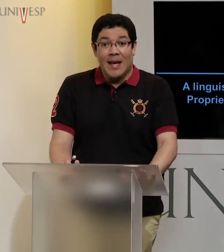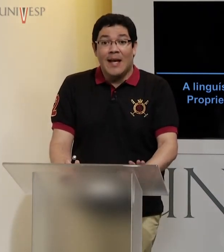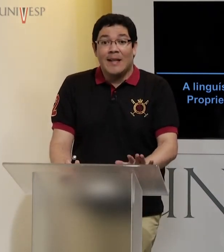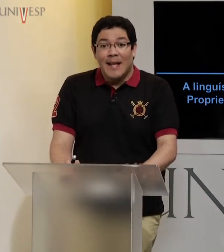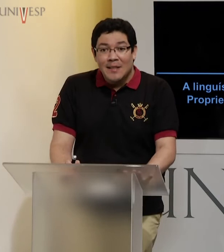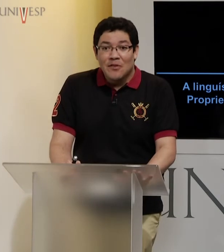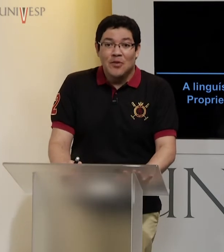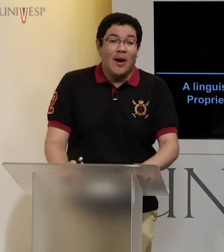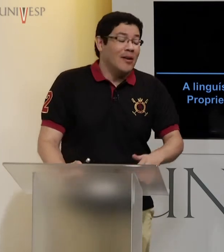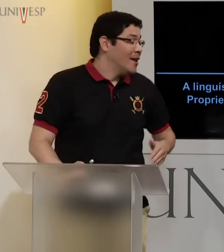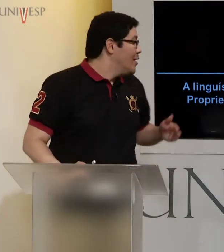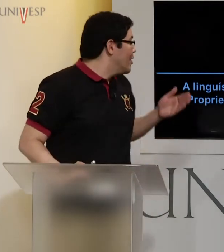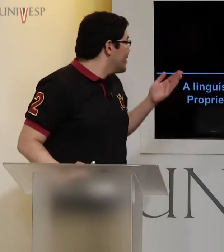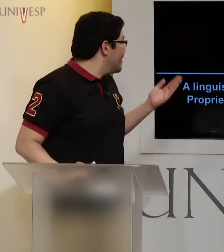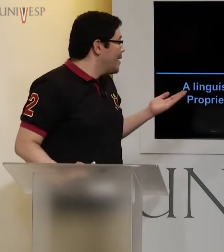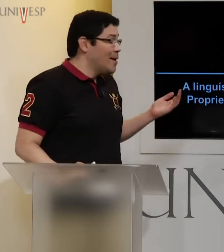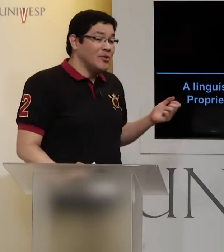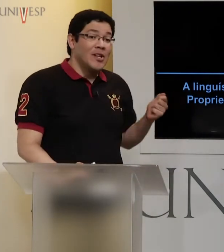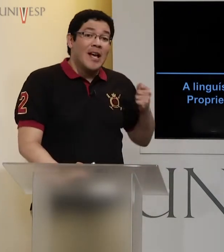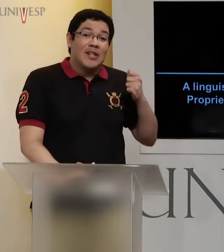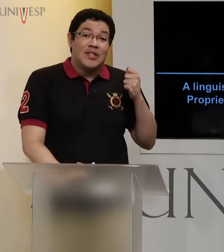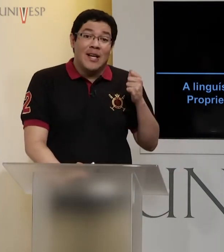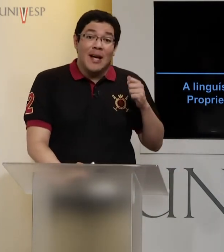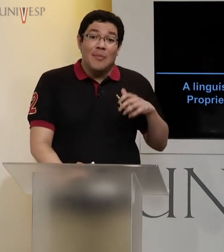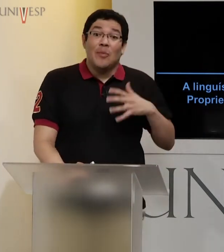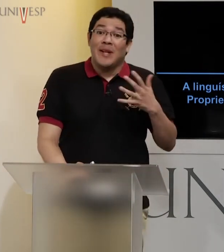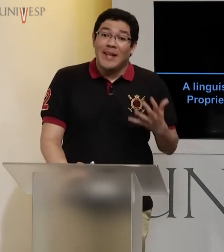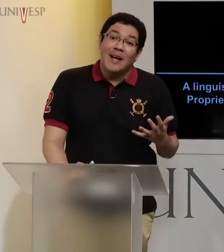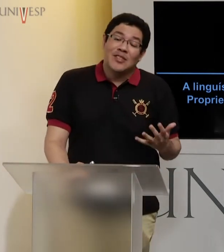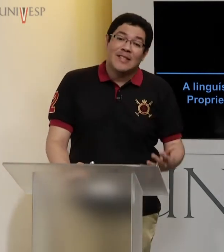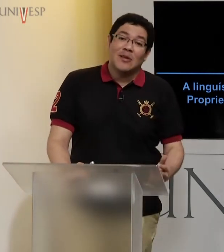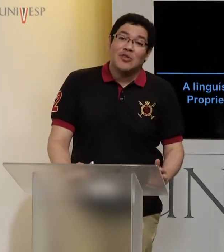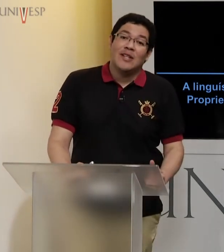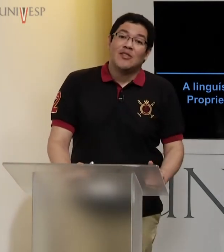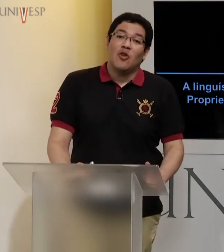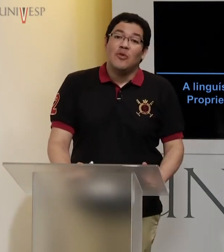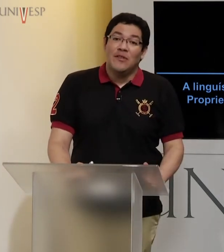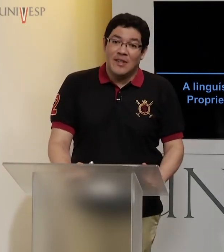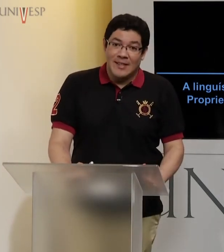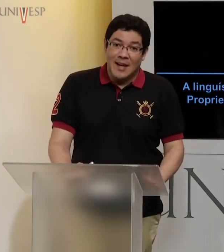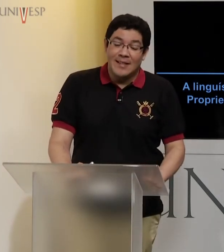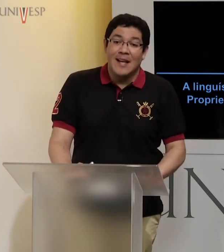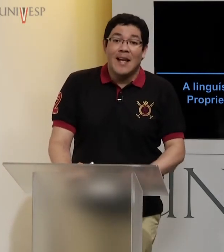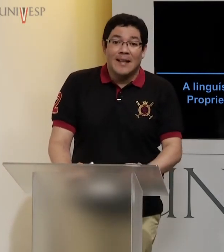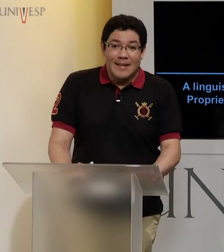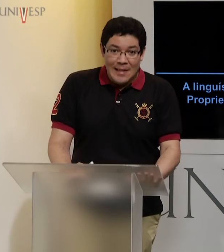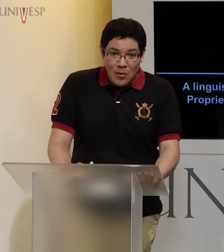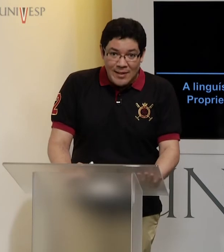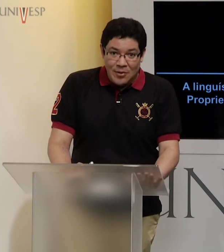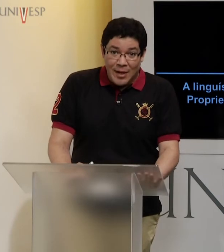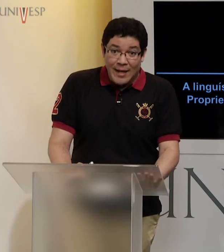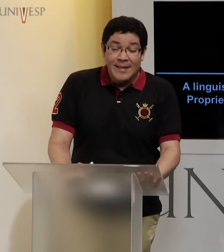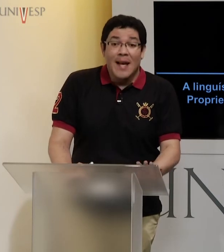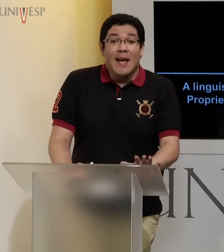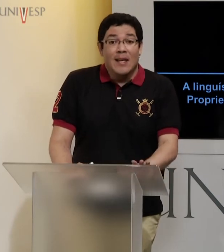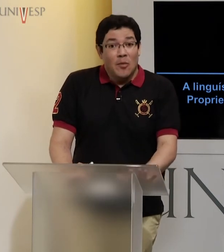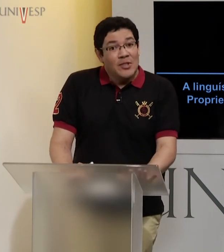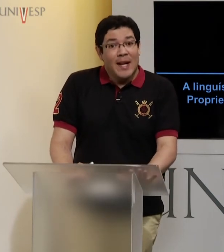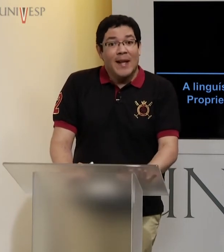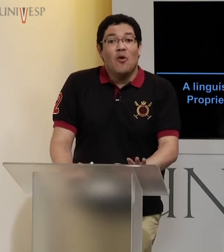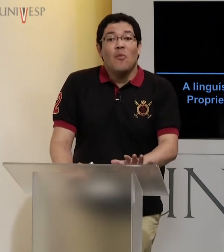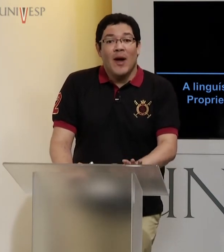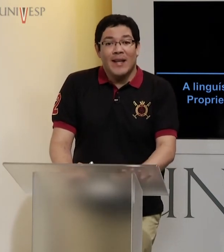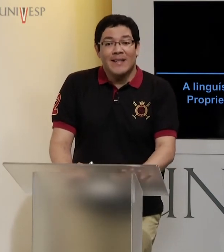sinais. Nesta videoaula, nós trataremos de propriedades que são tidas como universais nas línguas naturais e